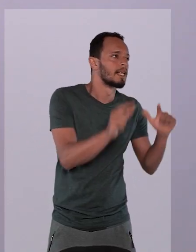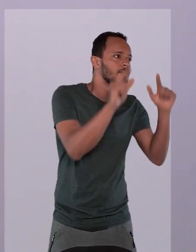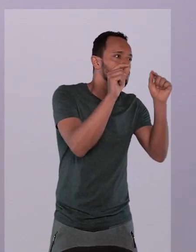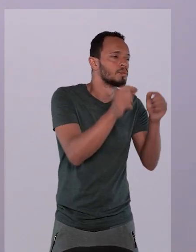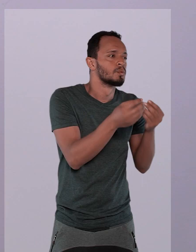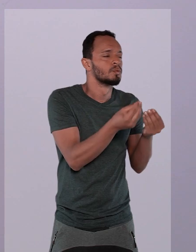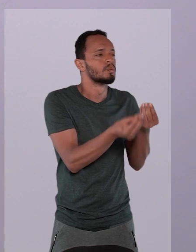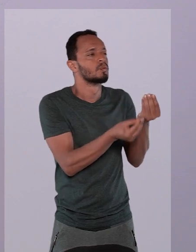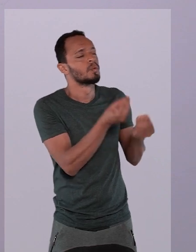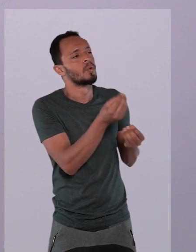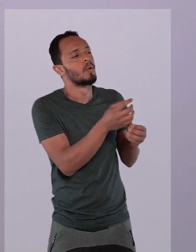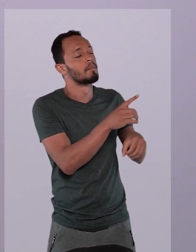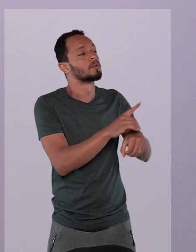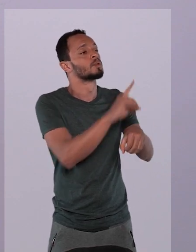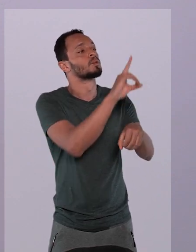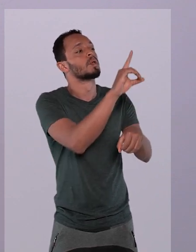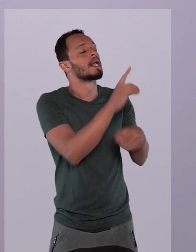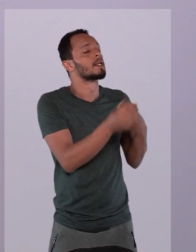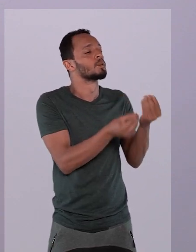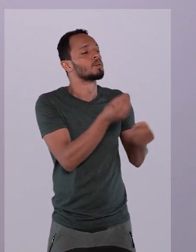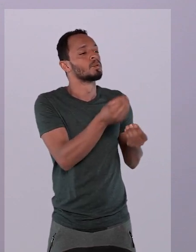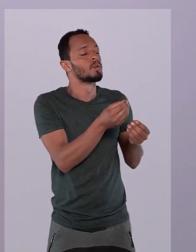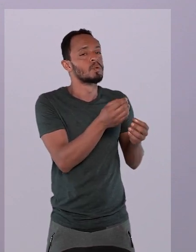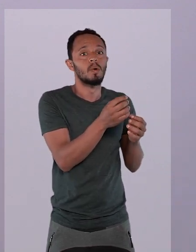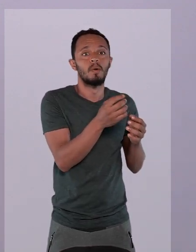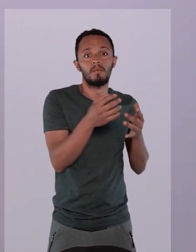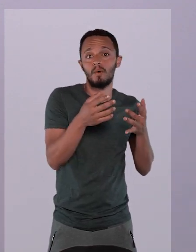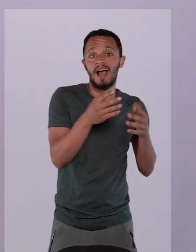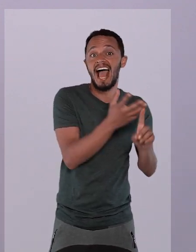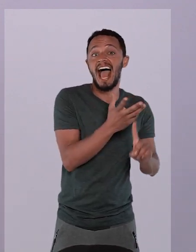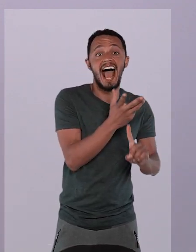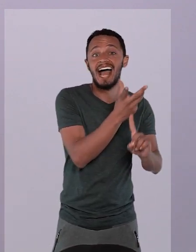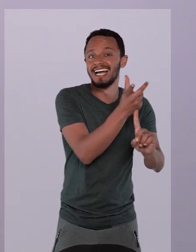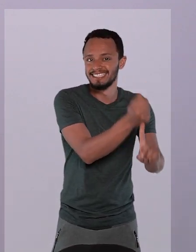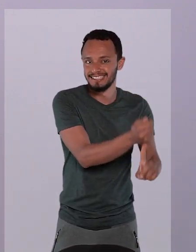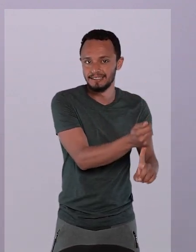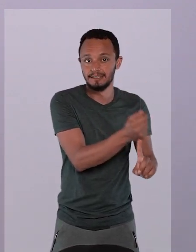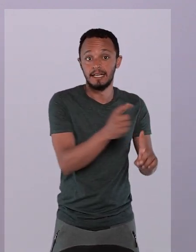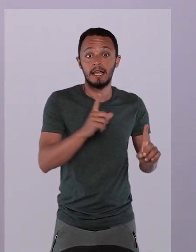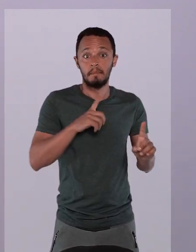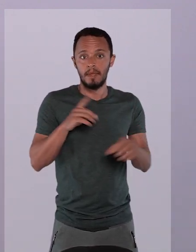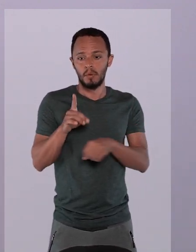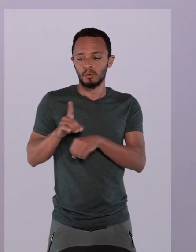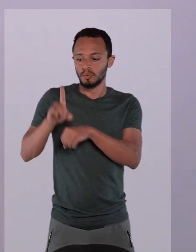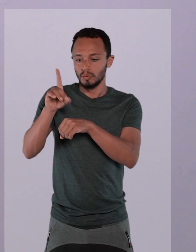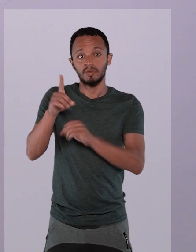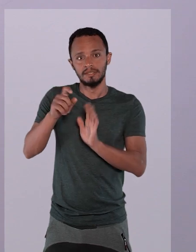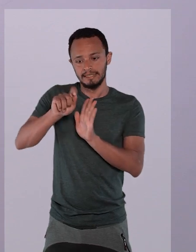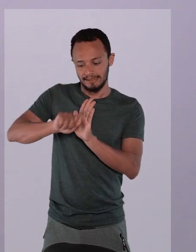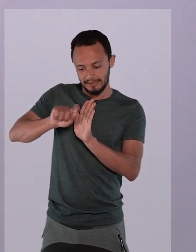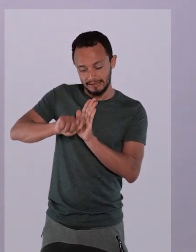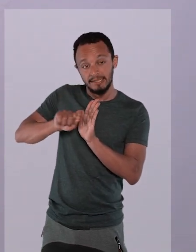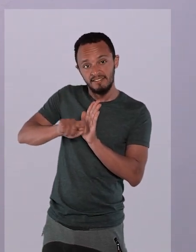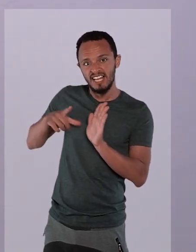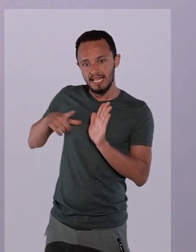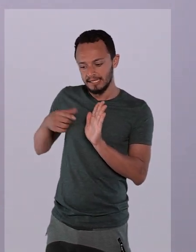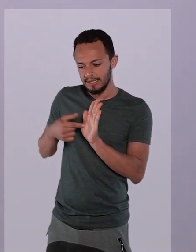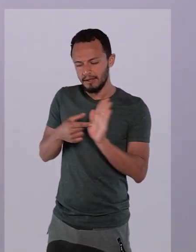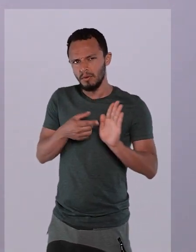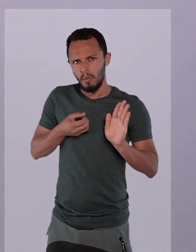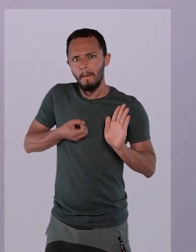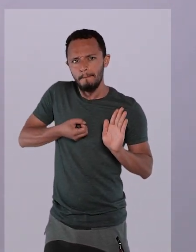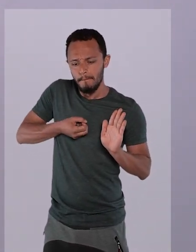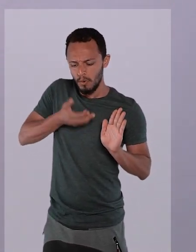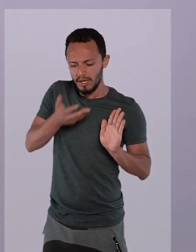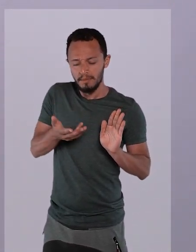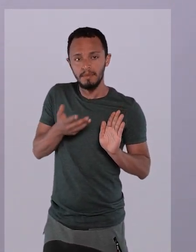minha tese de doutorado, tinha um poema do Paulo Mendes Campos assim, na página de abertura, né, que, aliás, é um poema lindo, né,